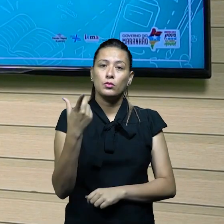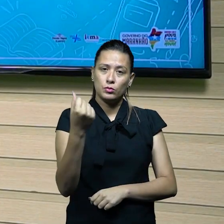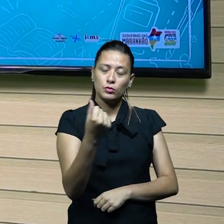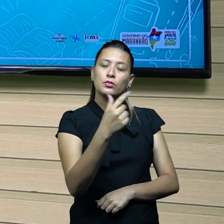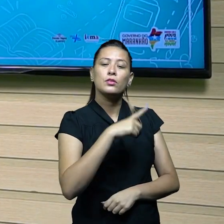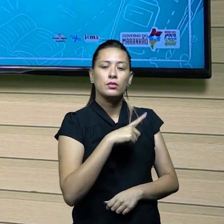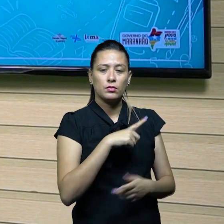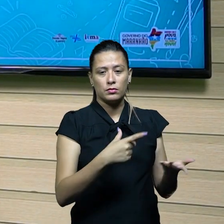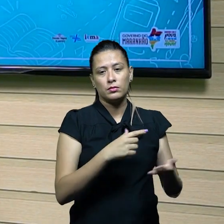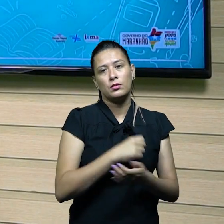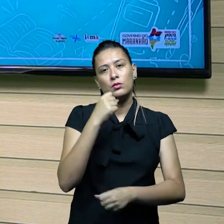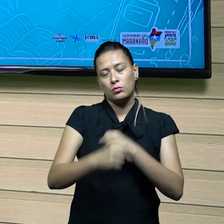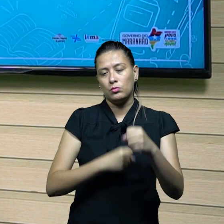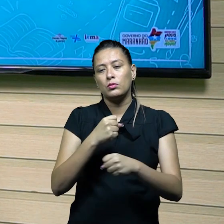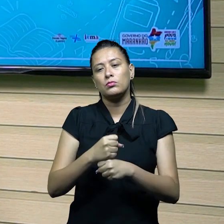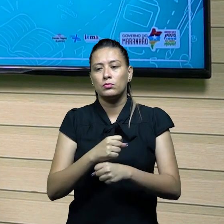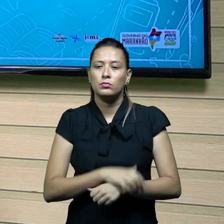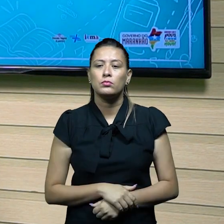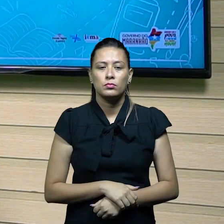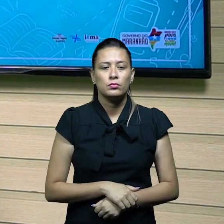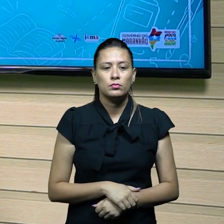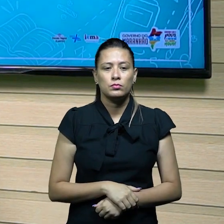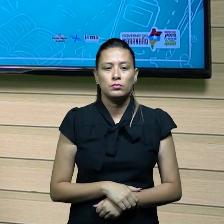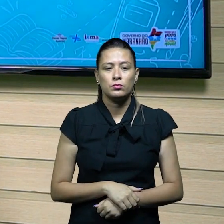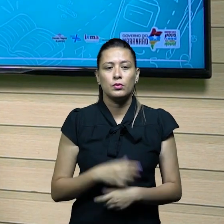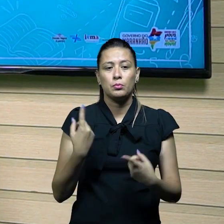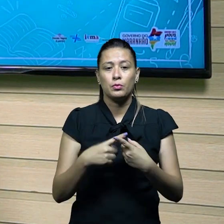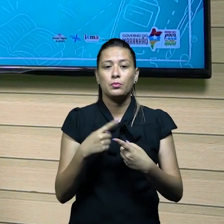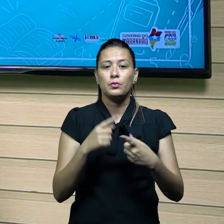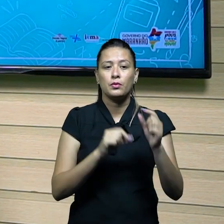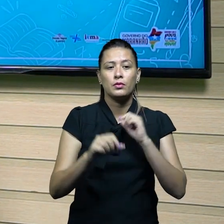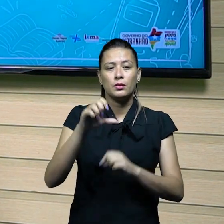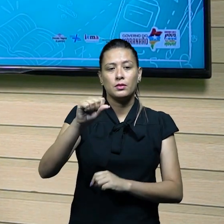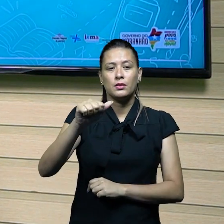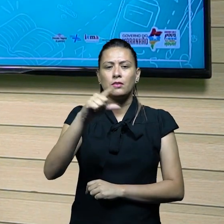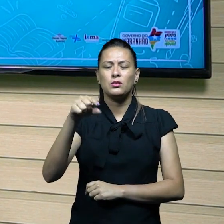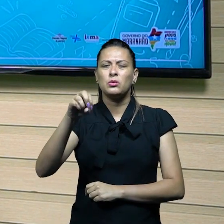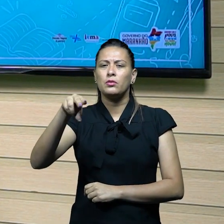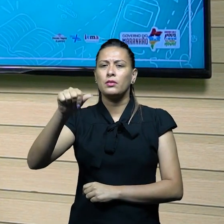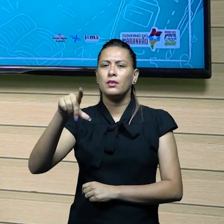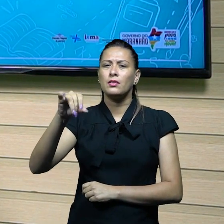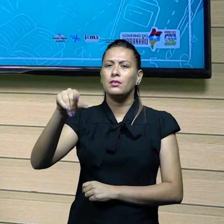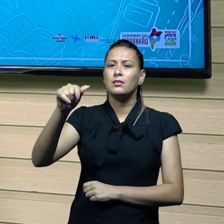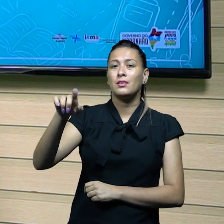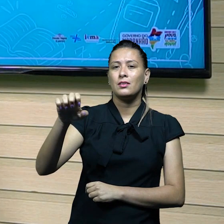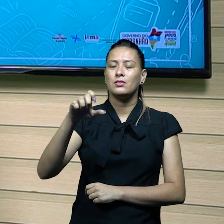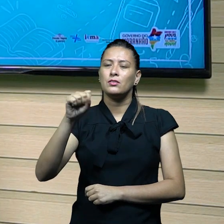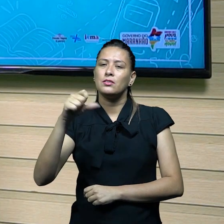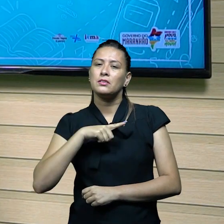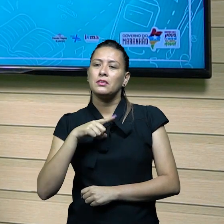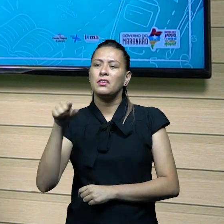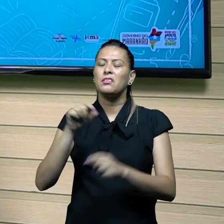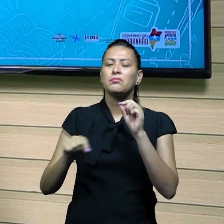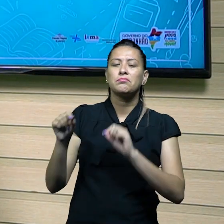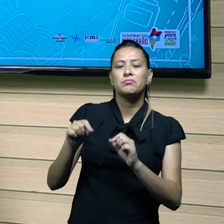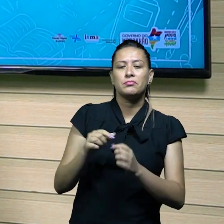aqueles períodos que tem maior movimentação para ela, onde ela consegue lucrar mais, ou aqueles períodos também que ela tem um prejuízo maior, consegue